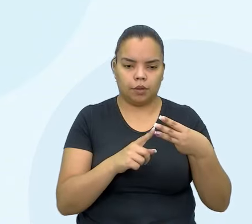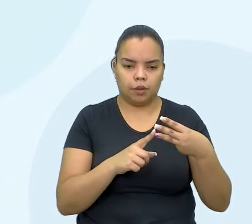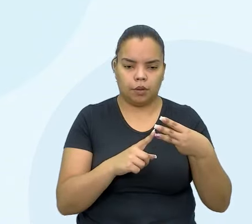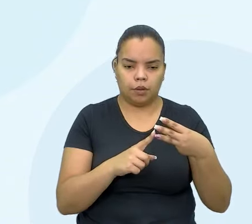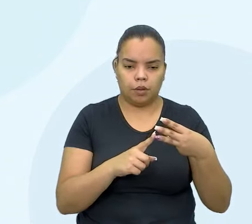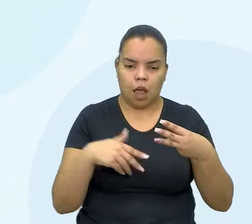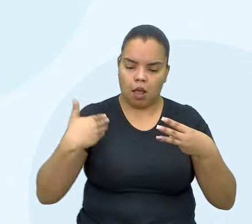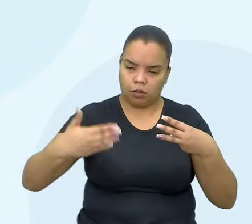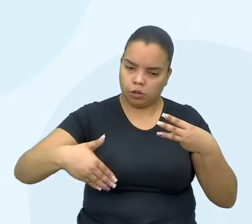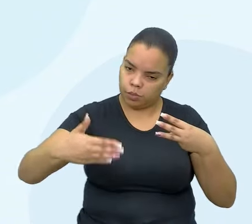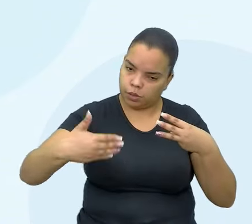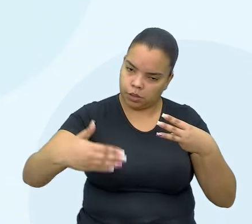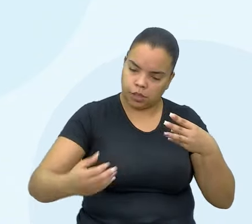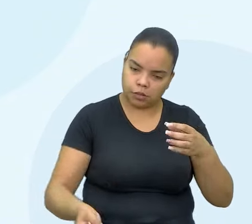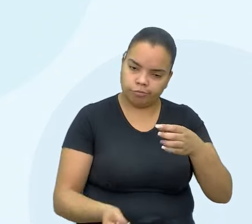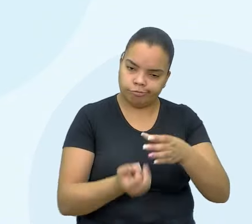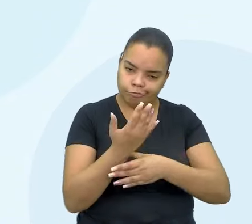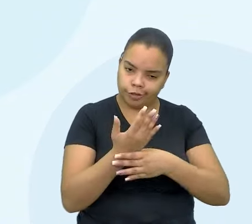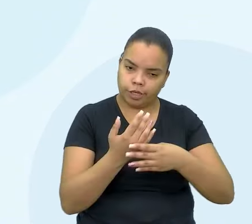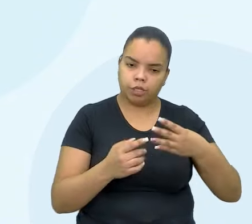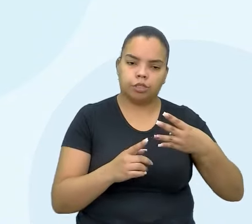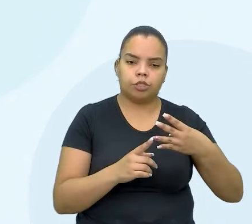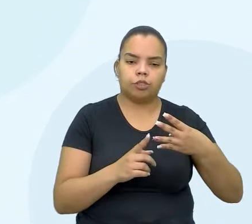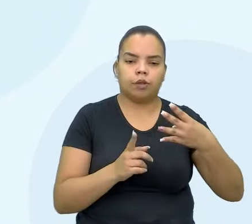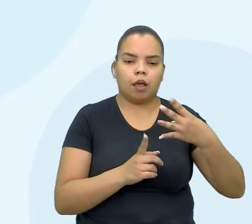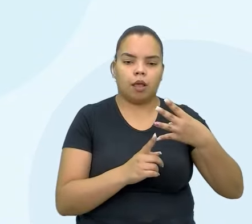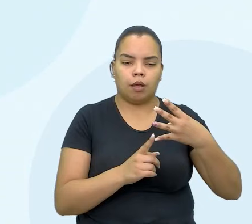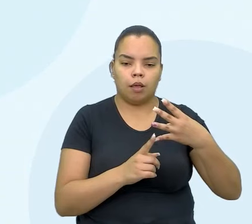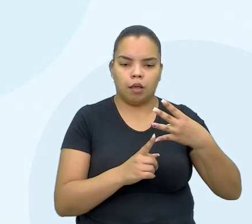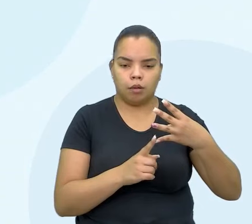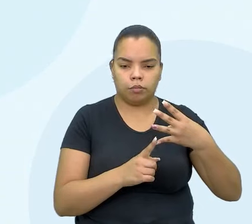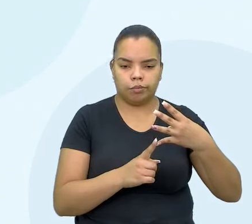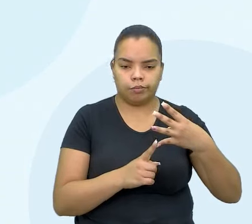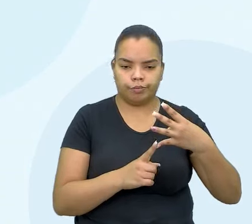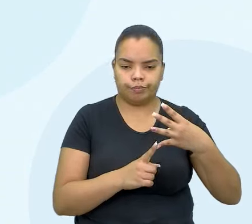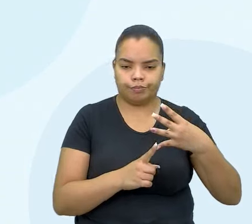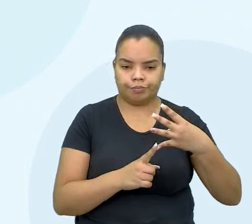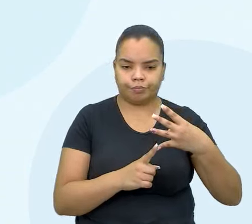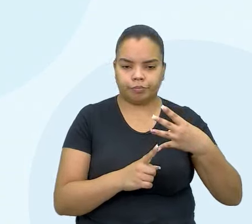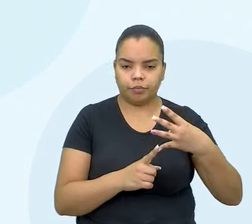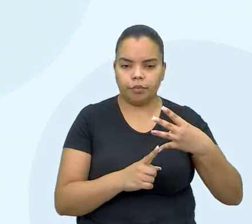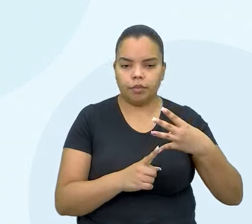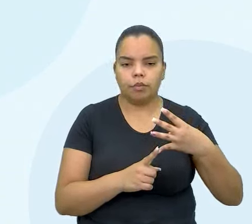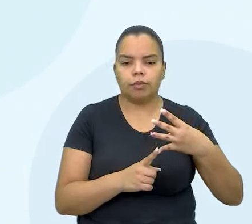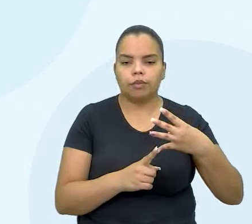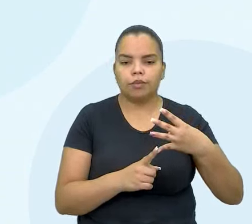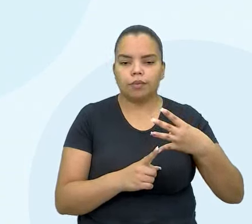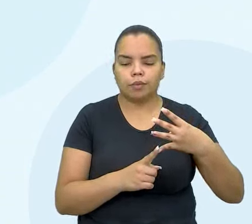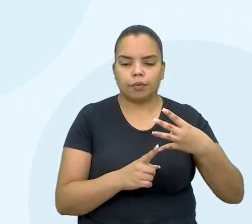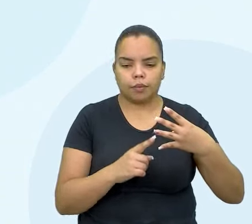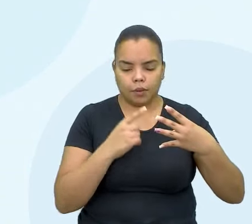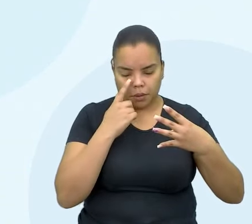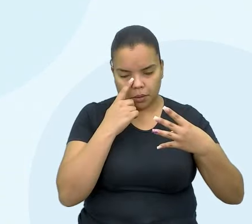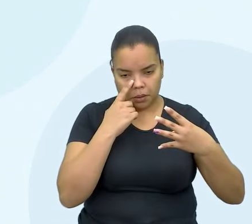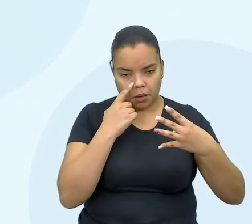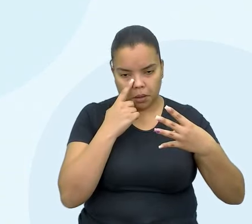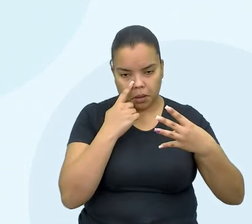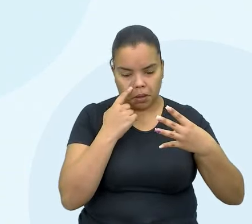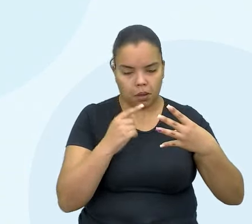Os processos criativos, né, que é uma lâmpada, e esse balãozinho de conversa, de